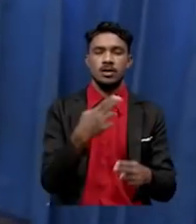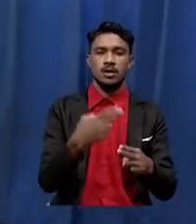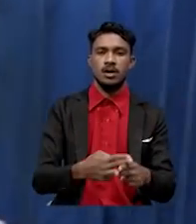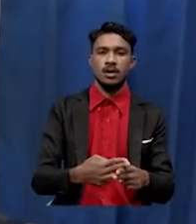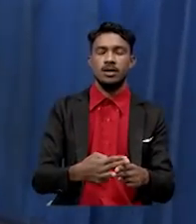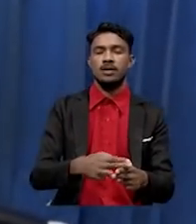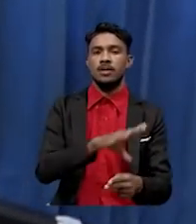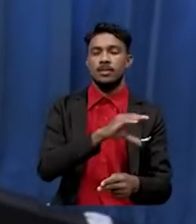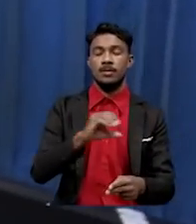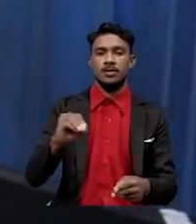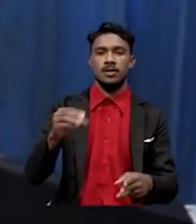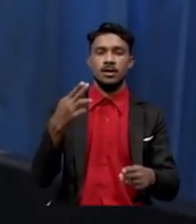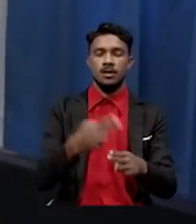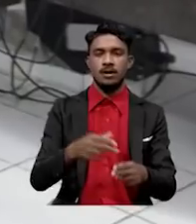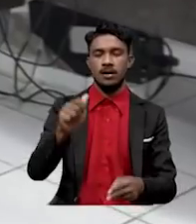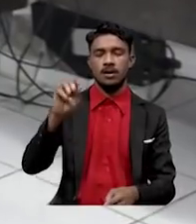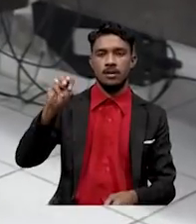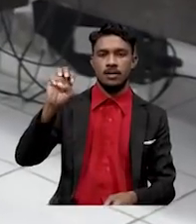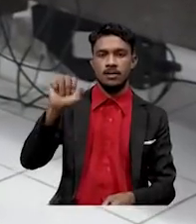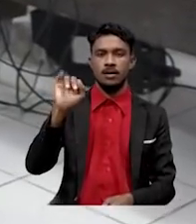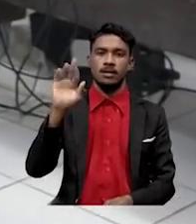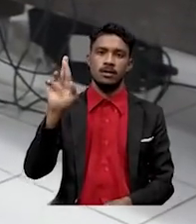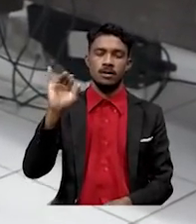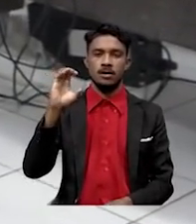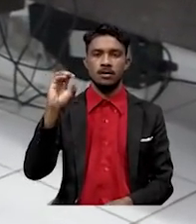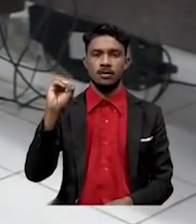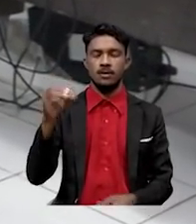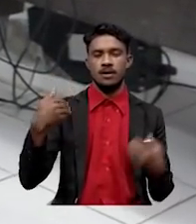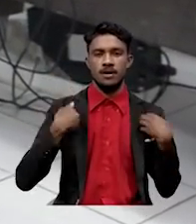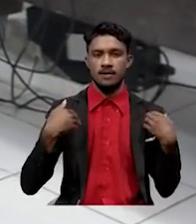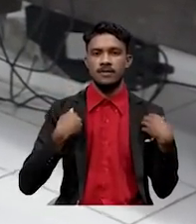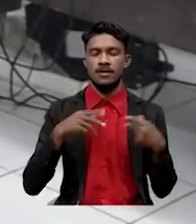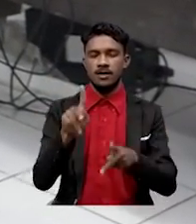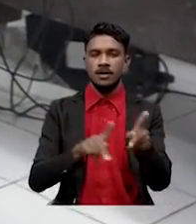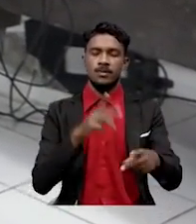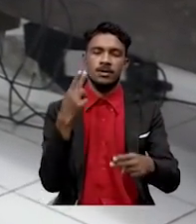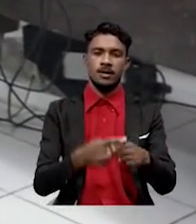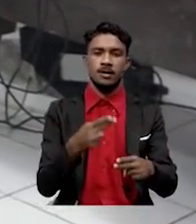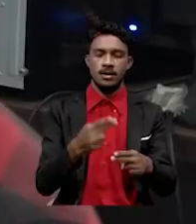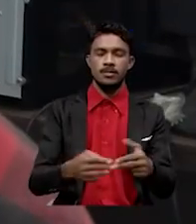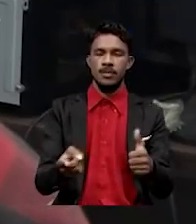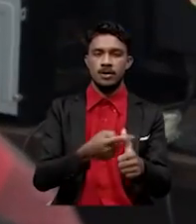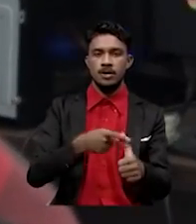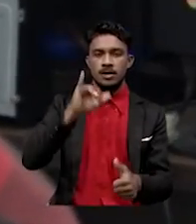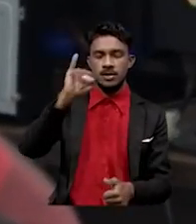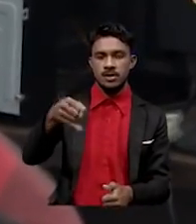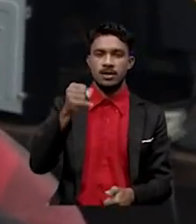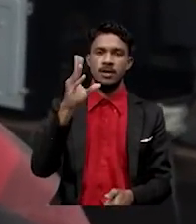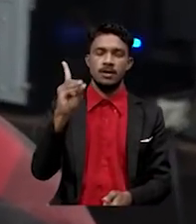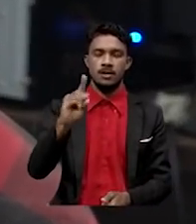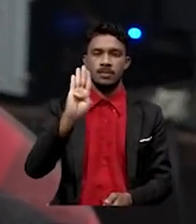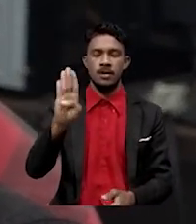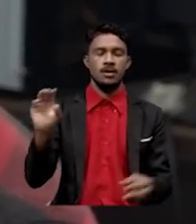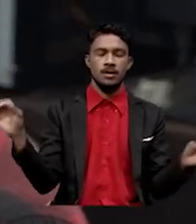assistente polícia Américo da Costa Hateten. E acontecimento ne suspeito JB declara ba polícia katak laus nia de mak envolve ia